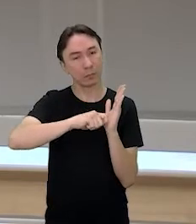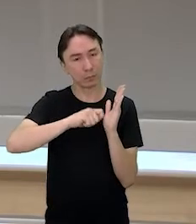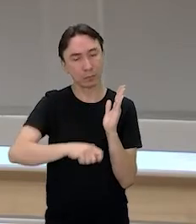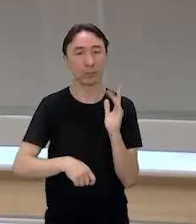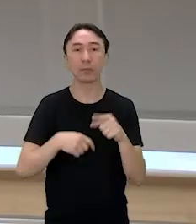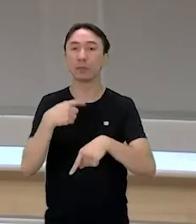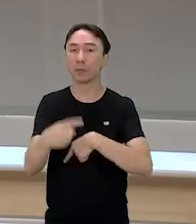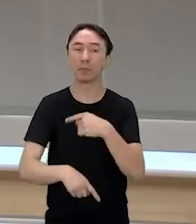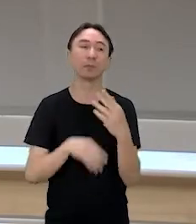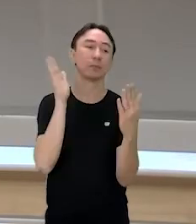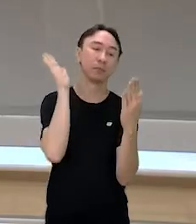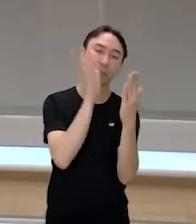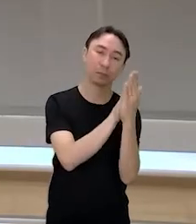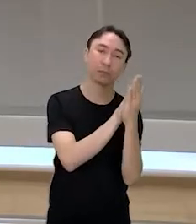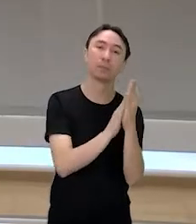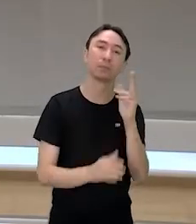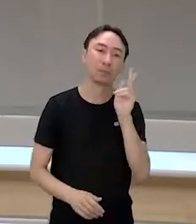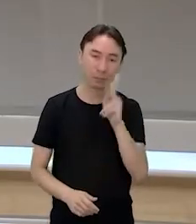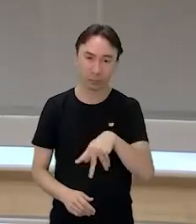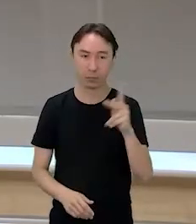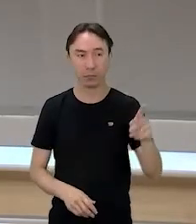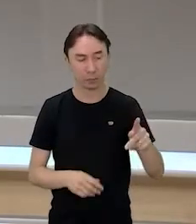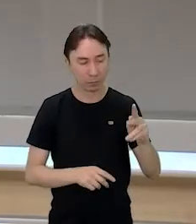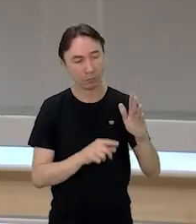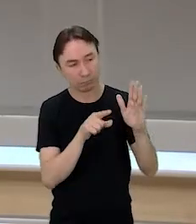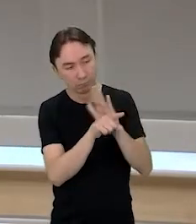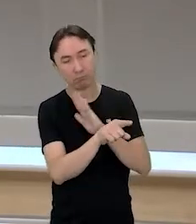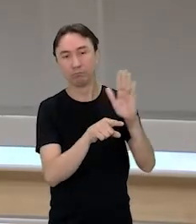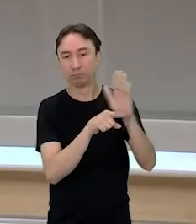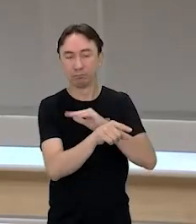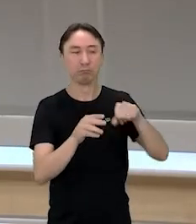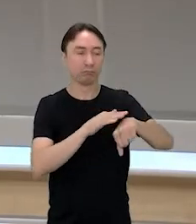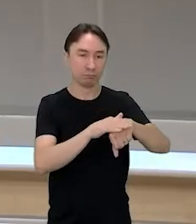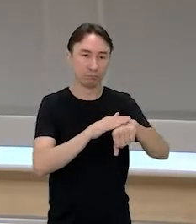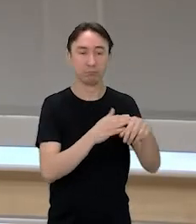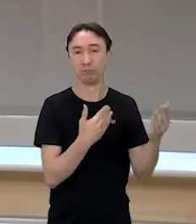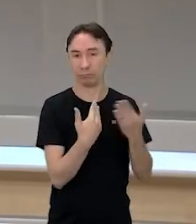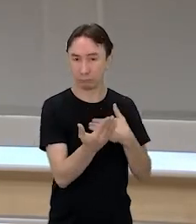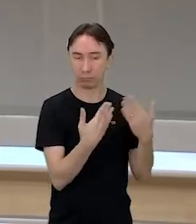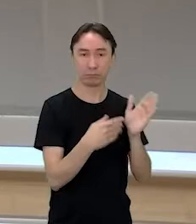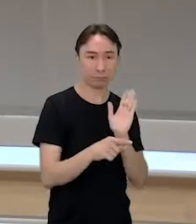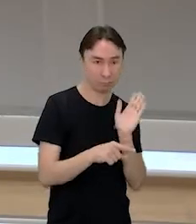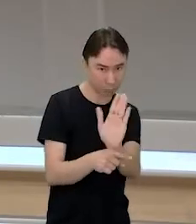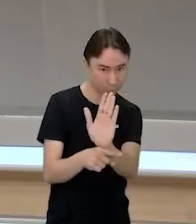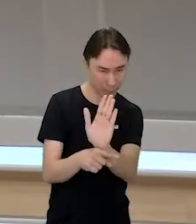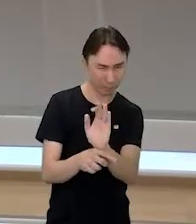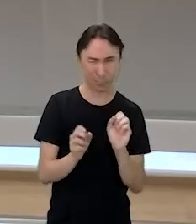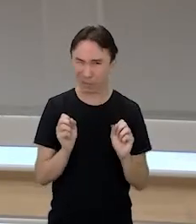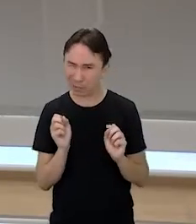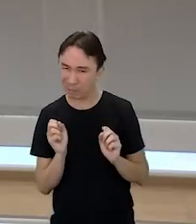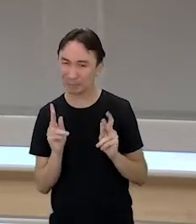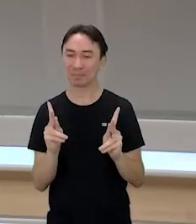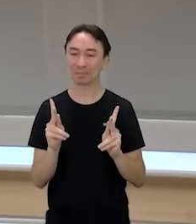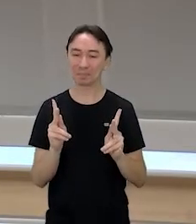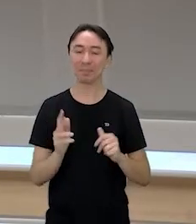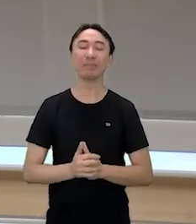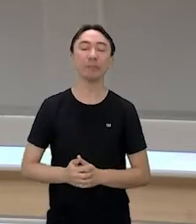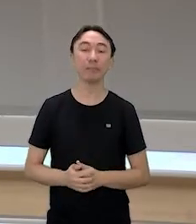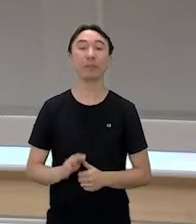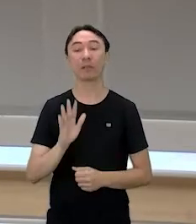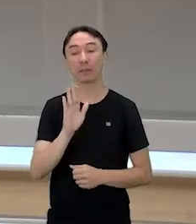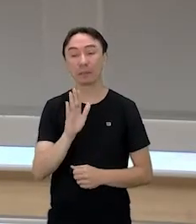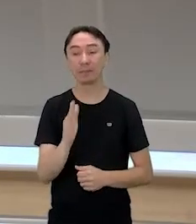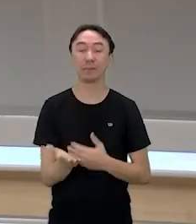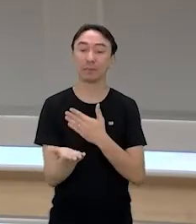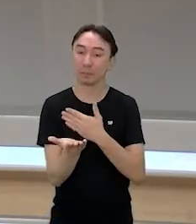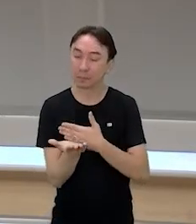em sala de aula para você estar tirando as suas dúvidas, ok? Bom, professor, para começar então, o calcário,